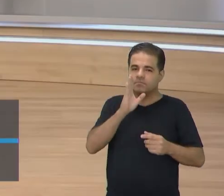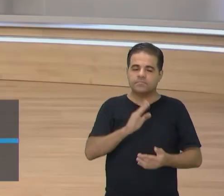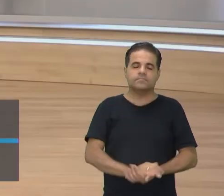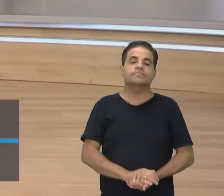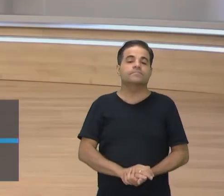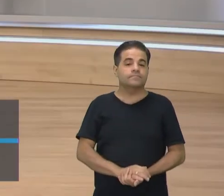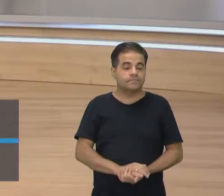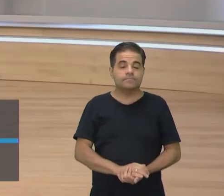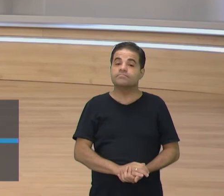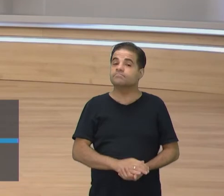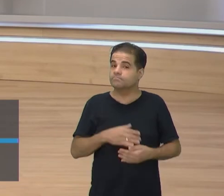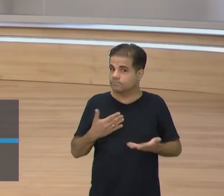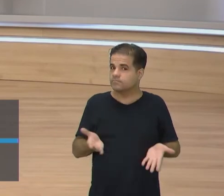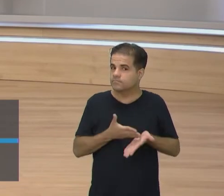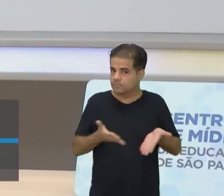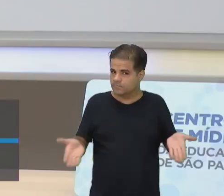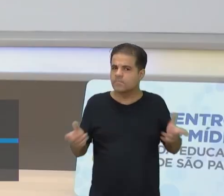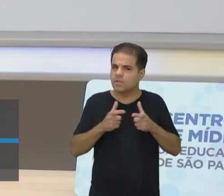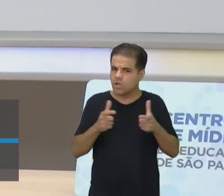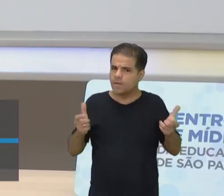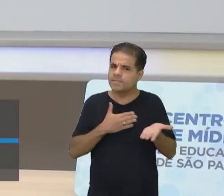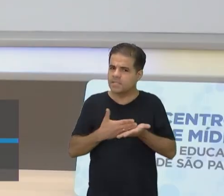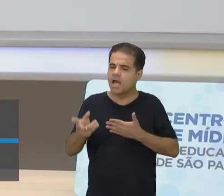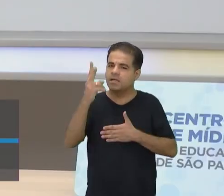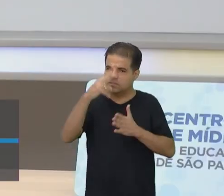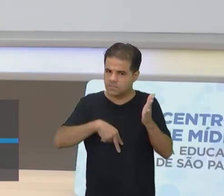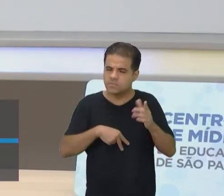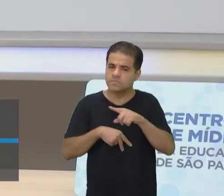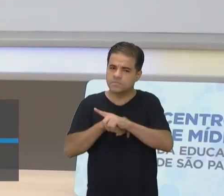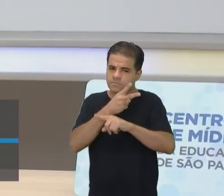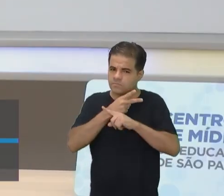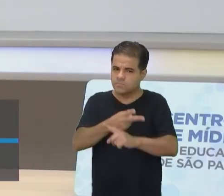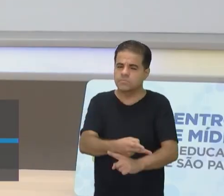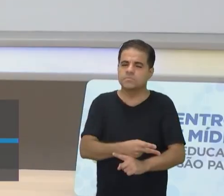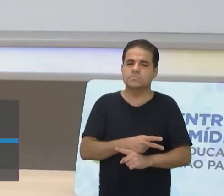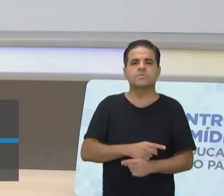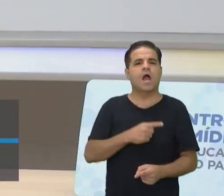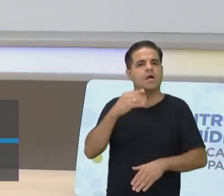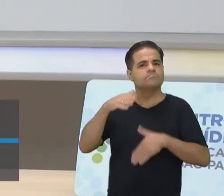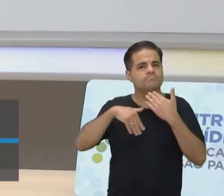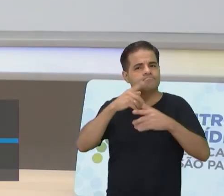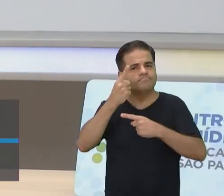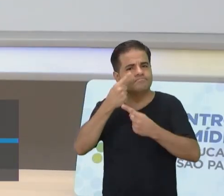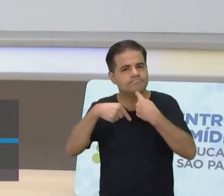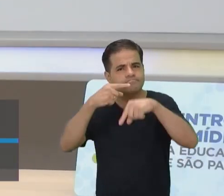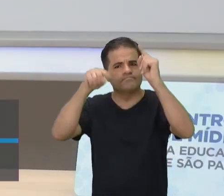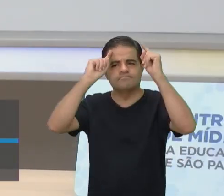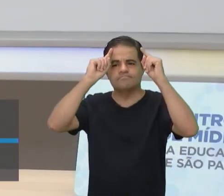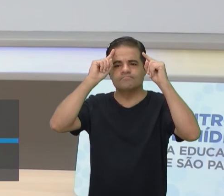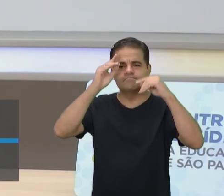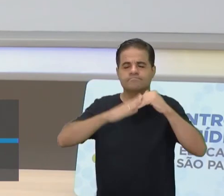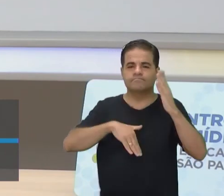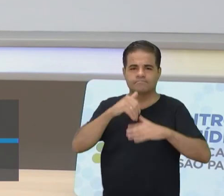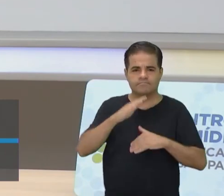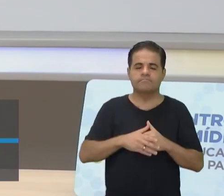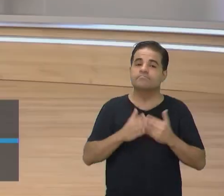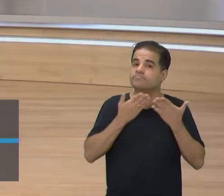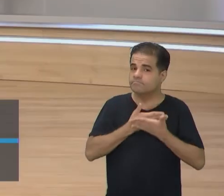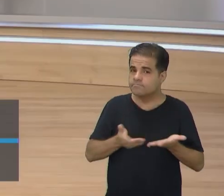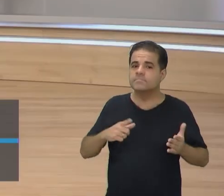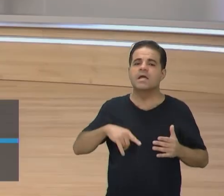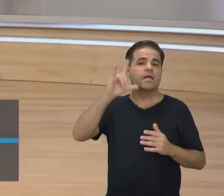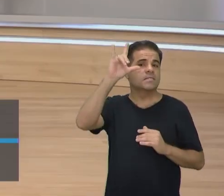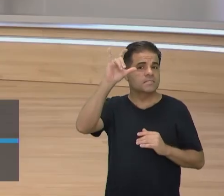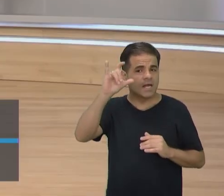mas é uma ótima forma de começar na literatura, né? Você buscar desvendar esse universo dos mini contos, né? Aí você E tem